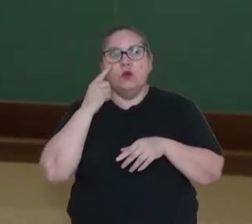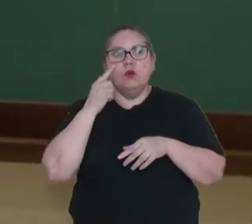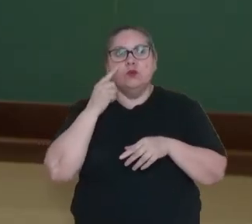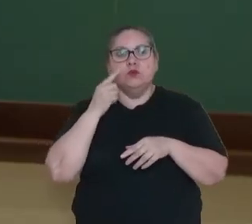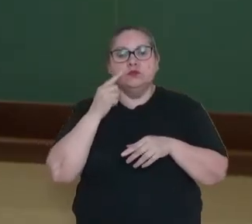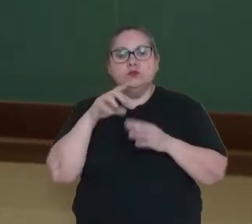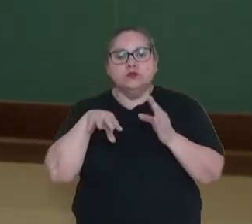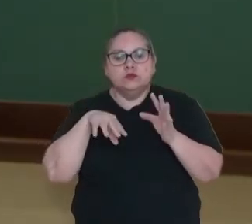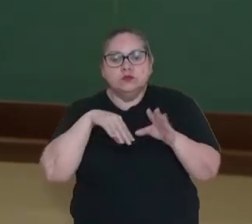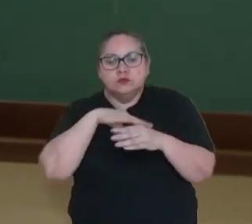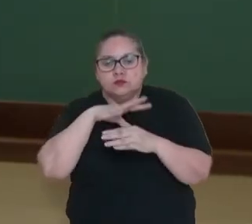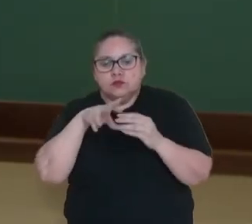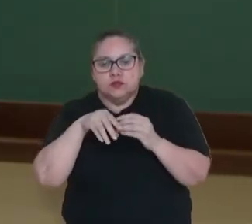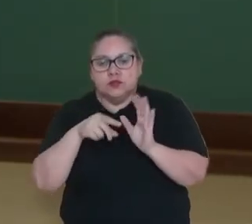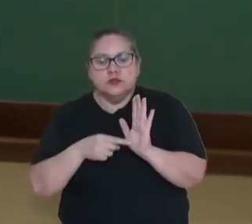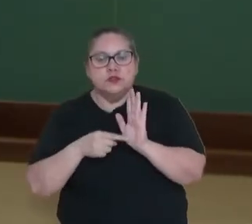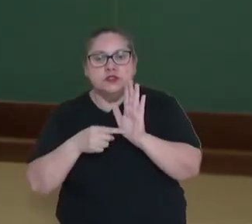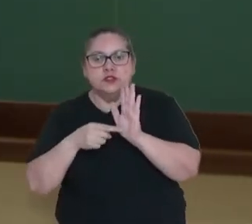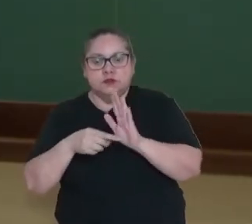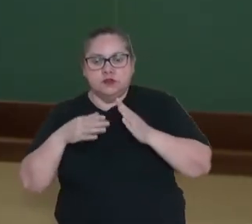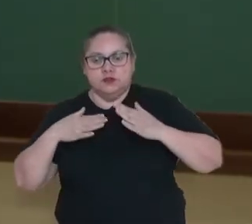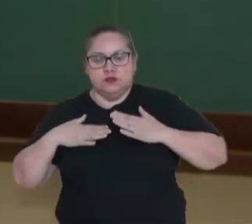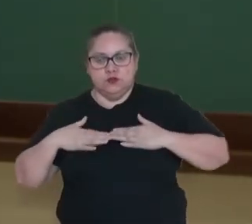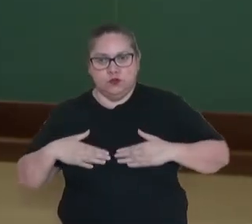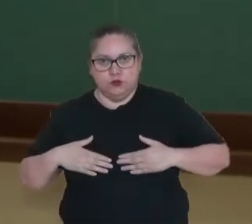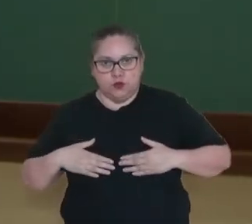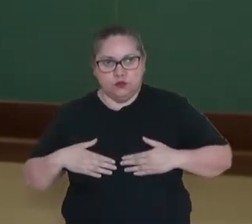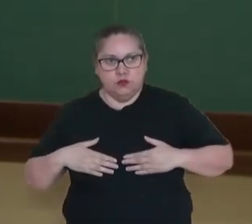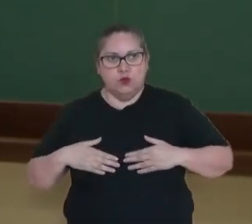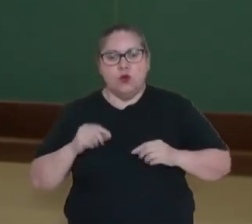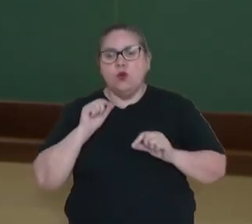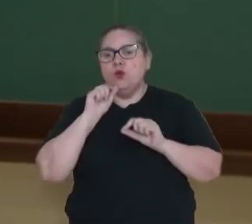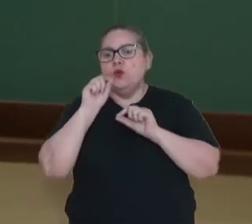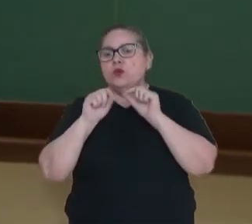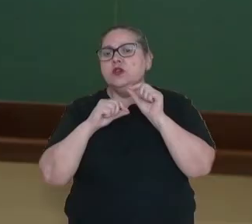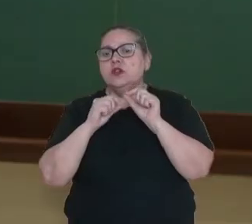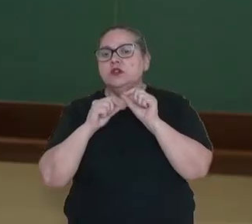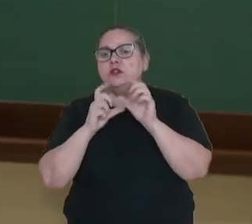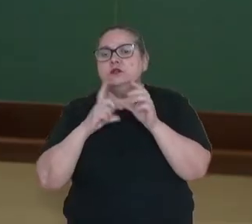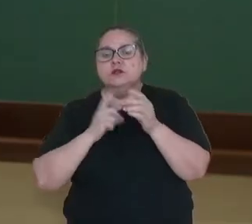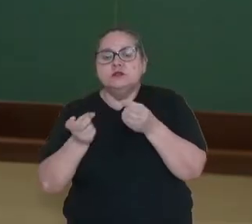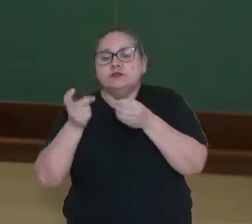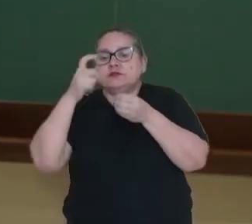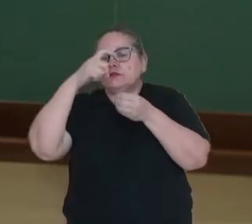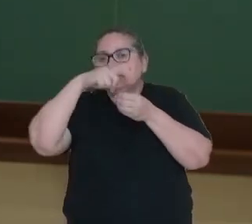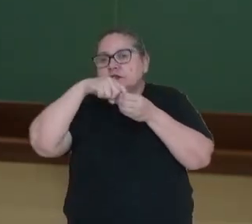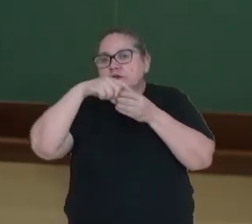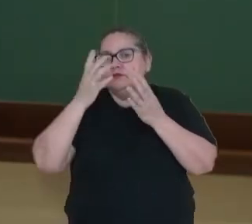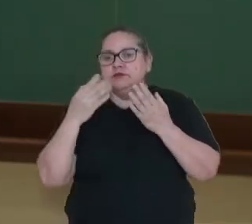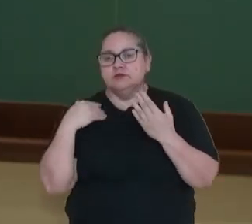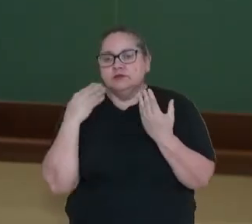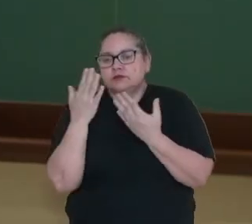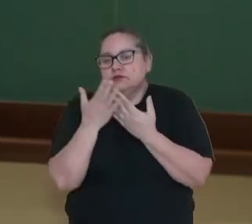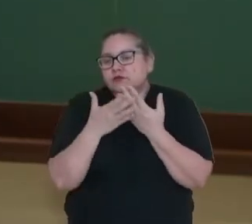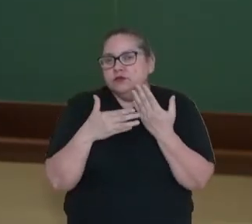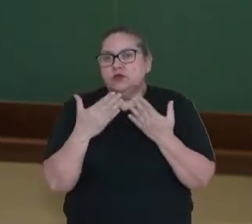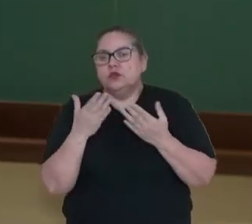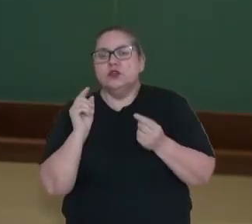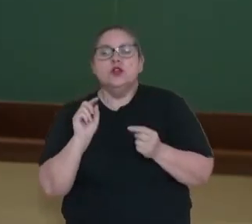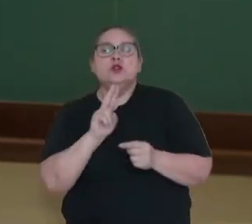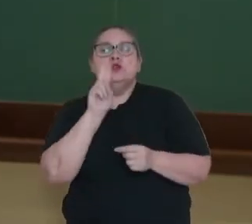os elementos da expressão corporal. O que envolve a nossa expressão corporal? O que